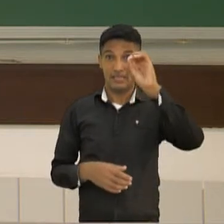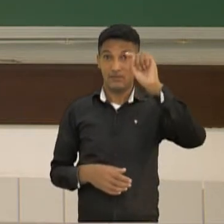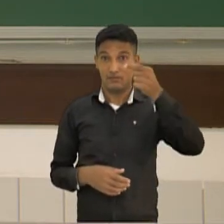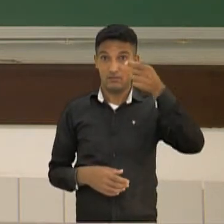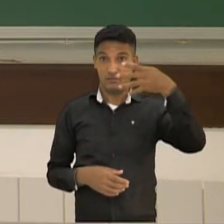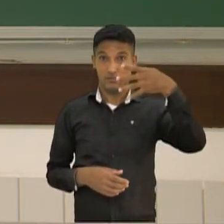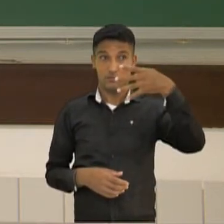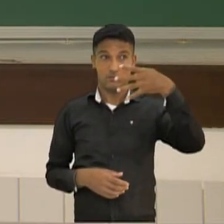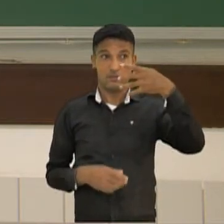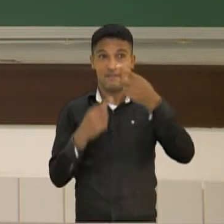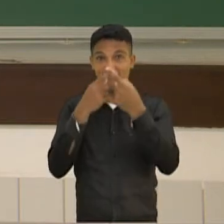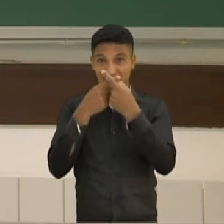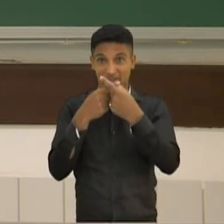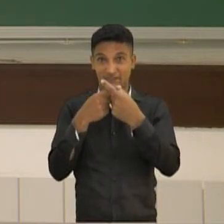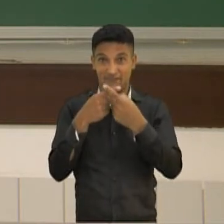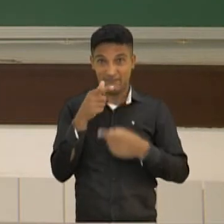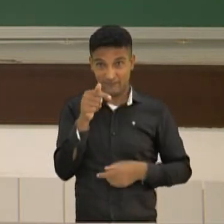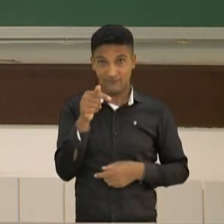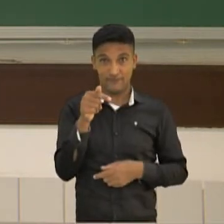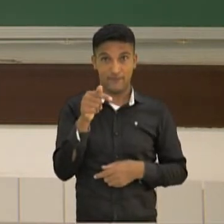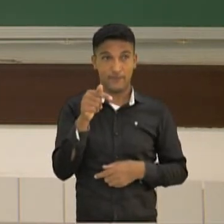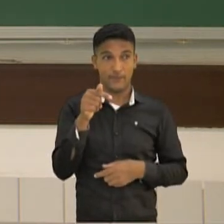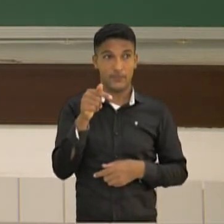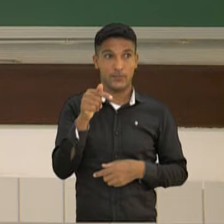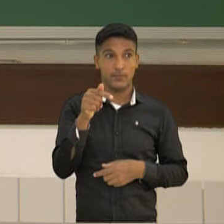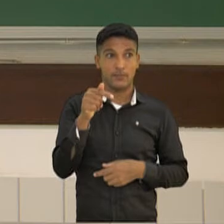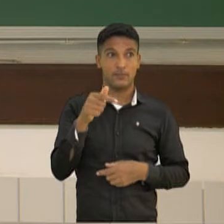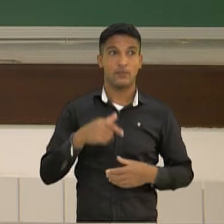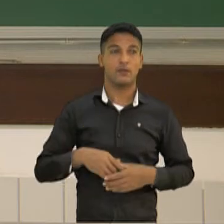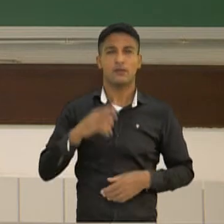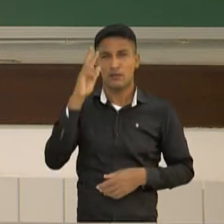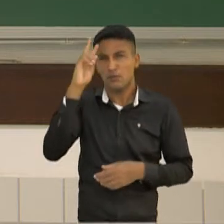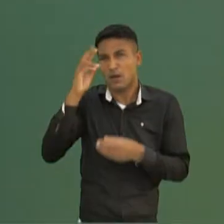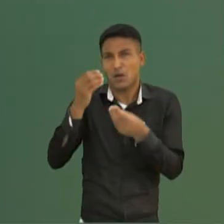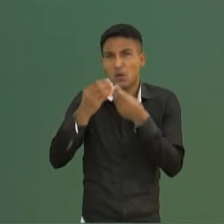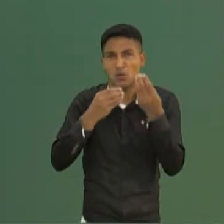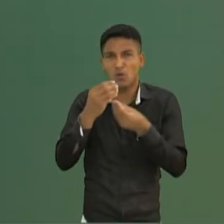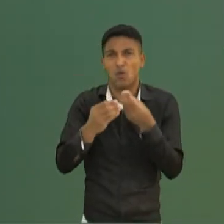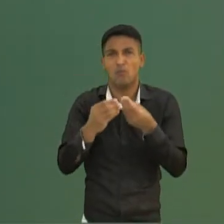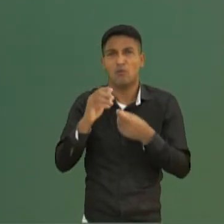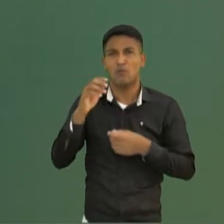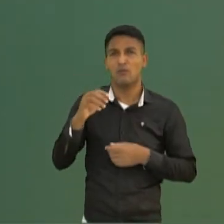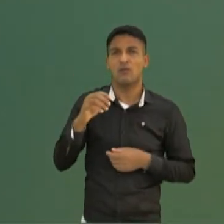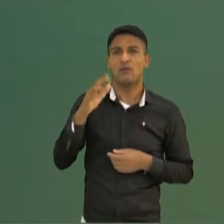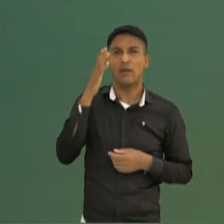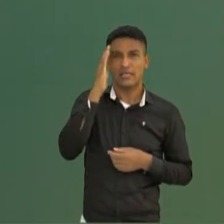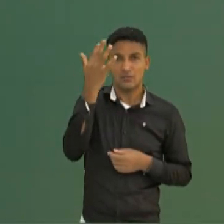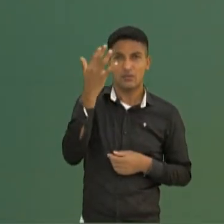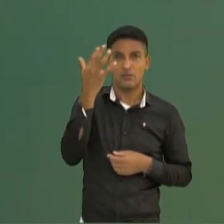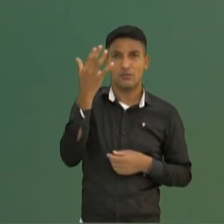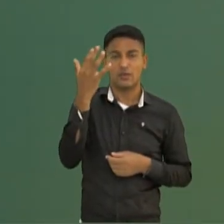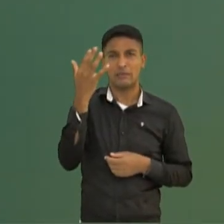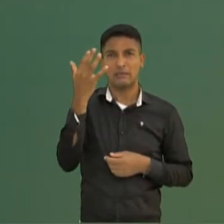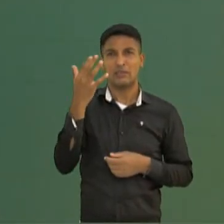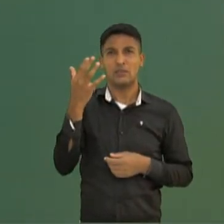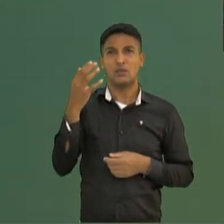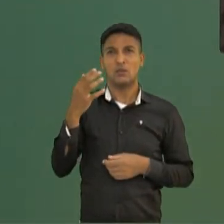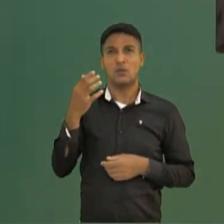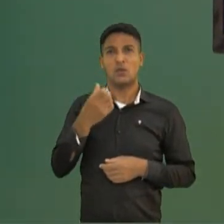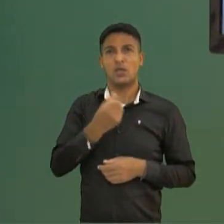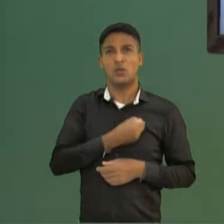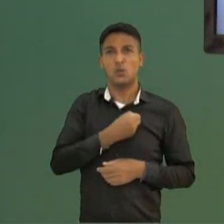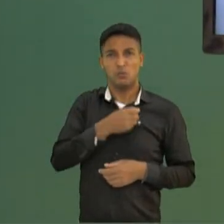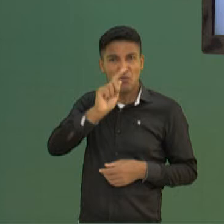0,4 vezes 7, vamos lembrar como é que a gente faz conta com número com vírgula, né? Com